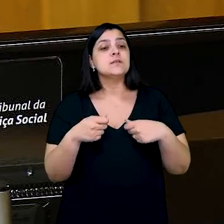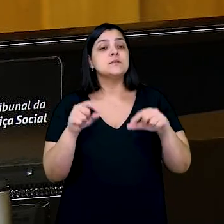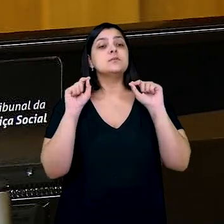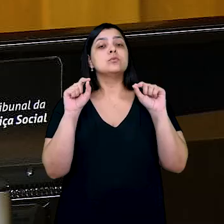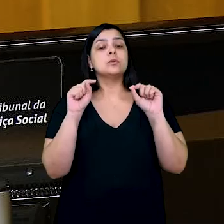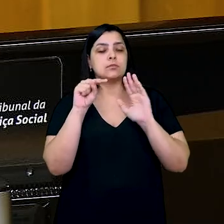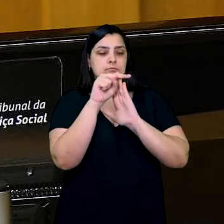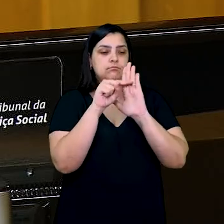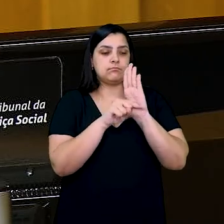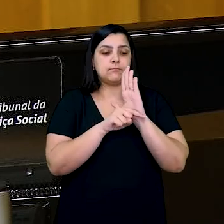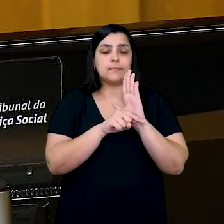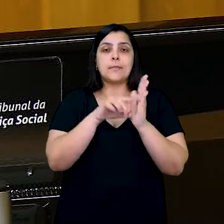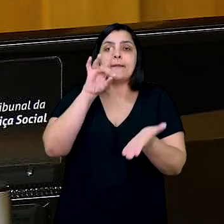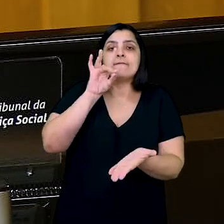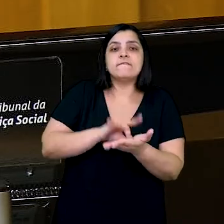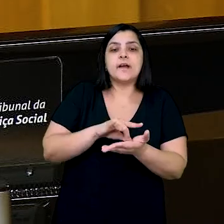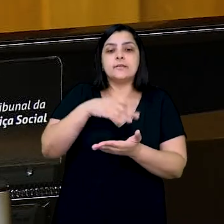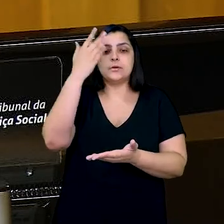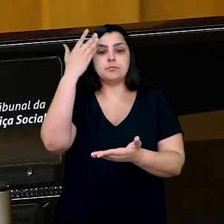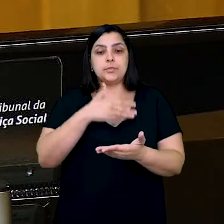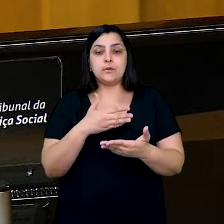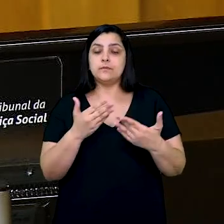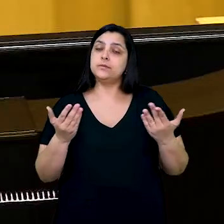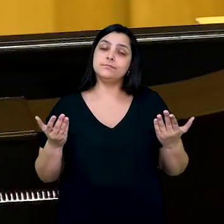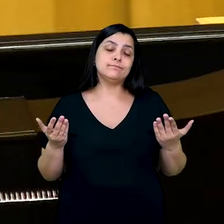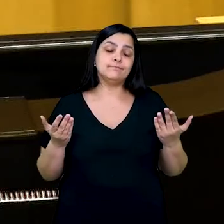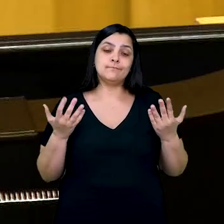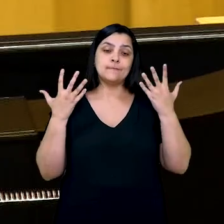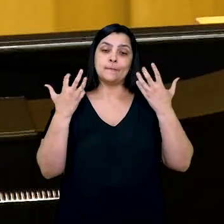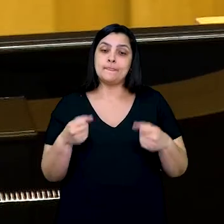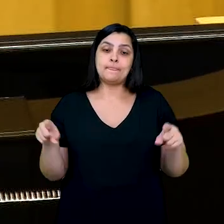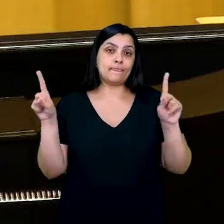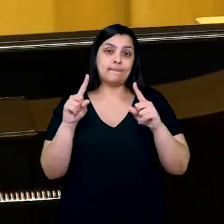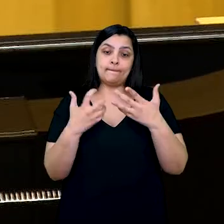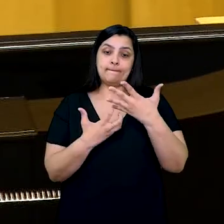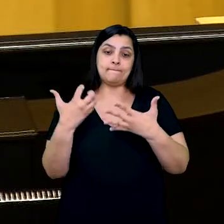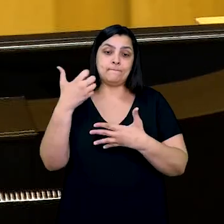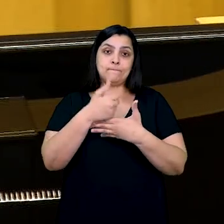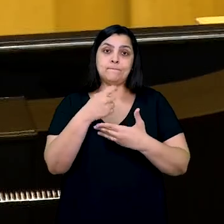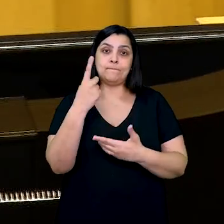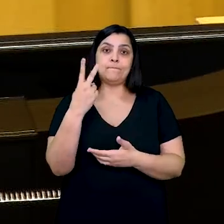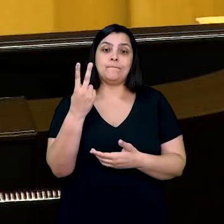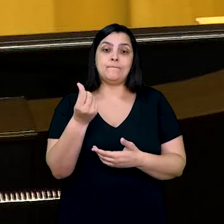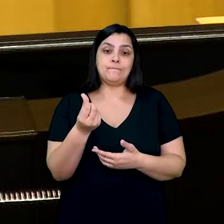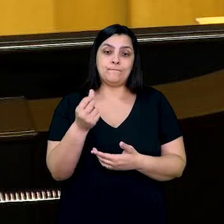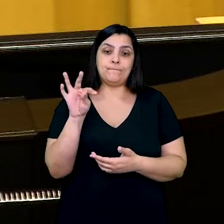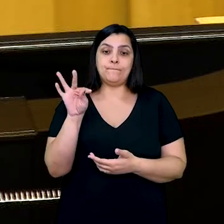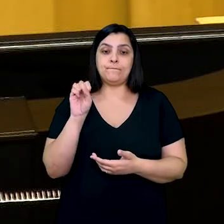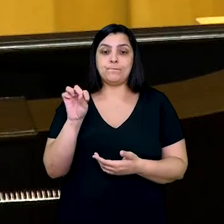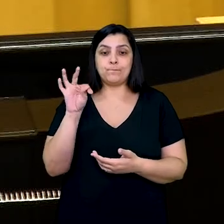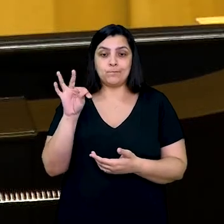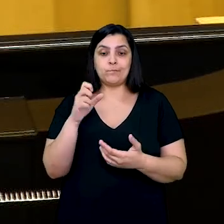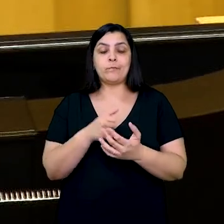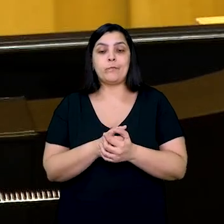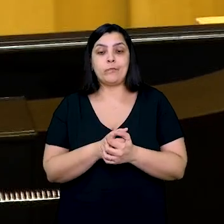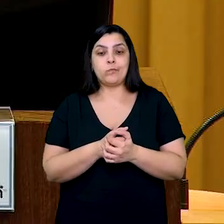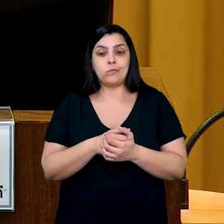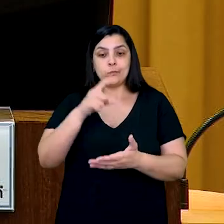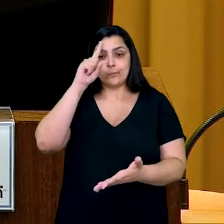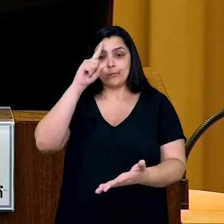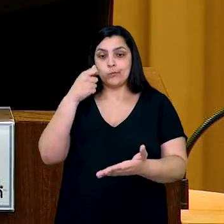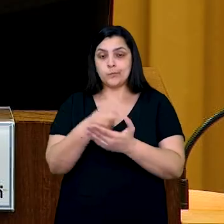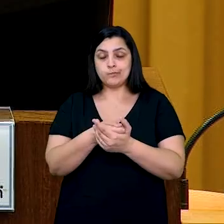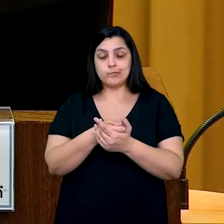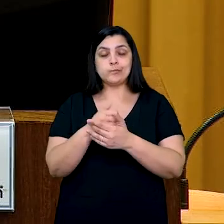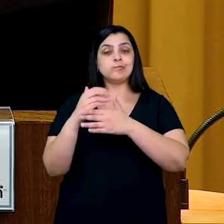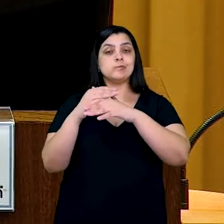seria necessário o reexame de fatos e provas, o que não é admitido pela súmula 126 do TST.